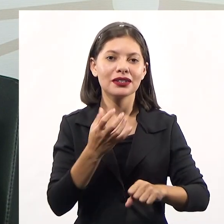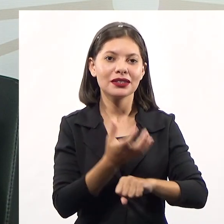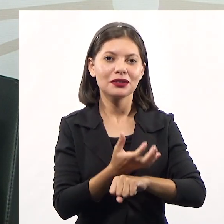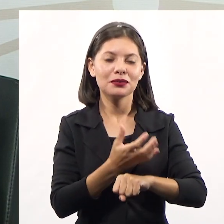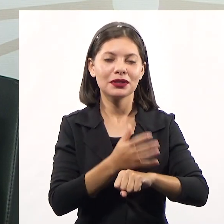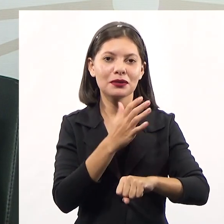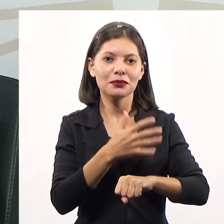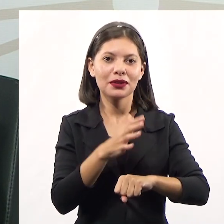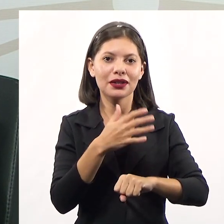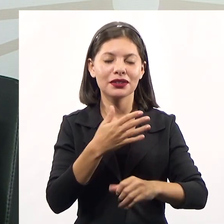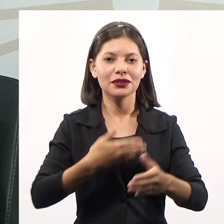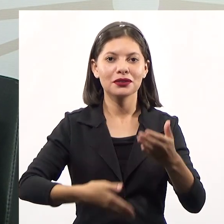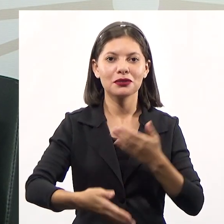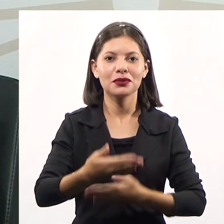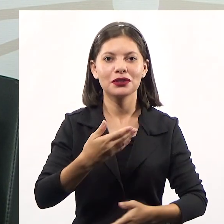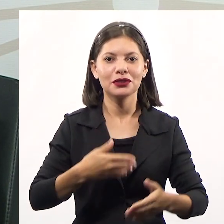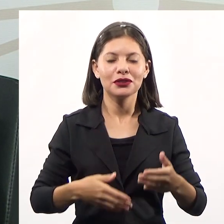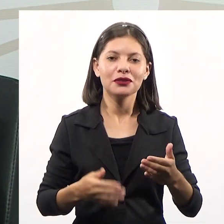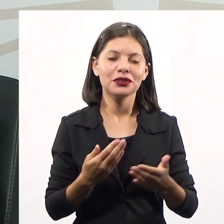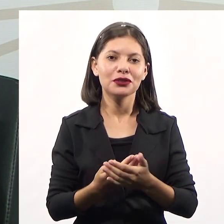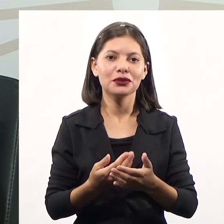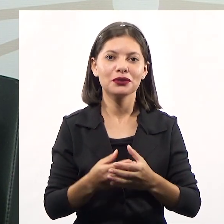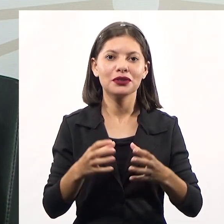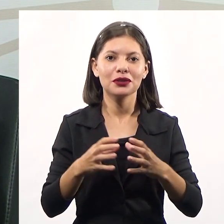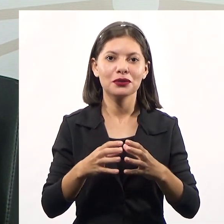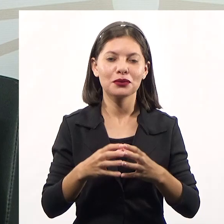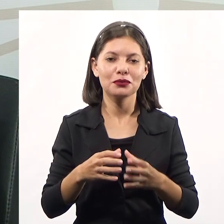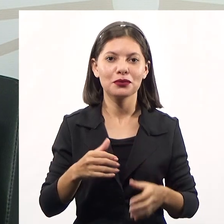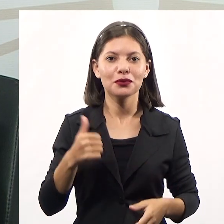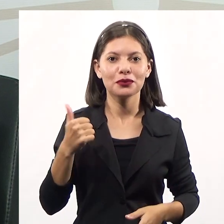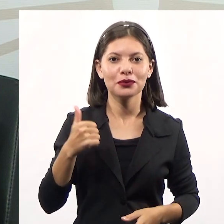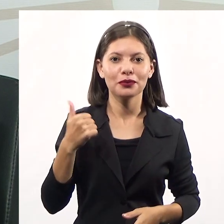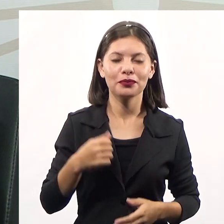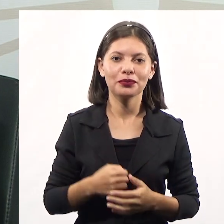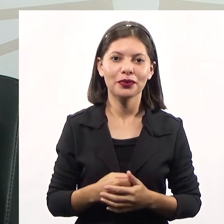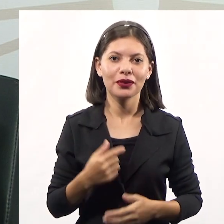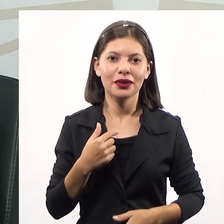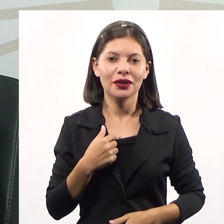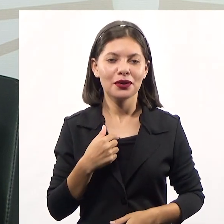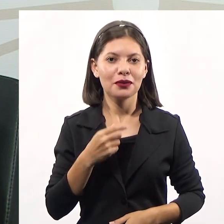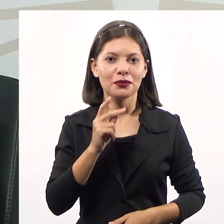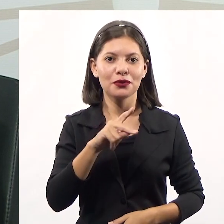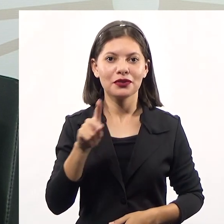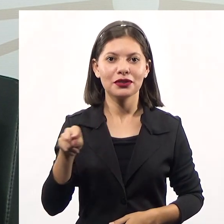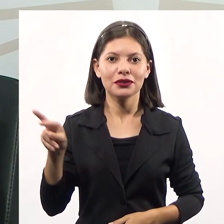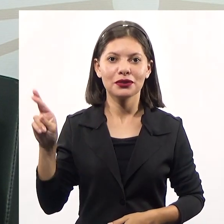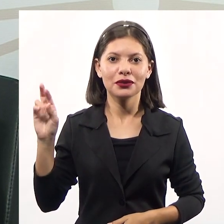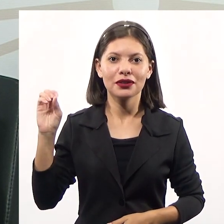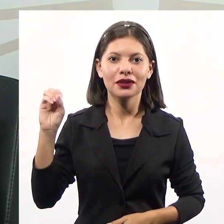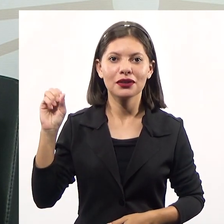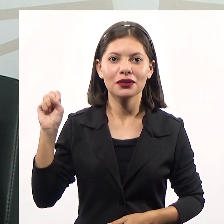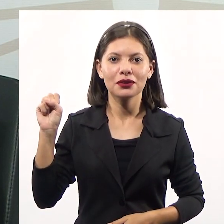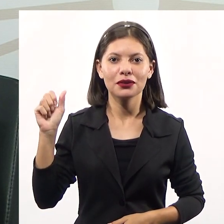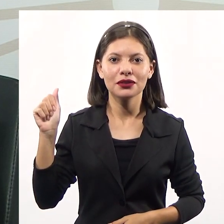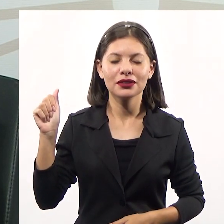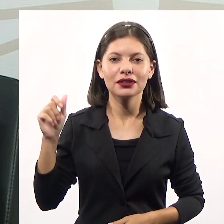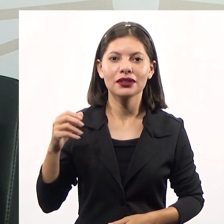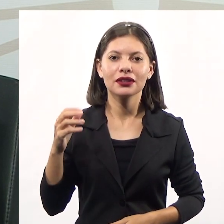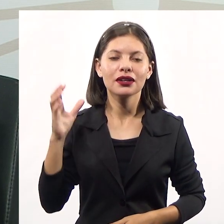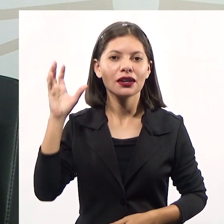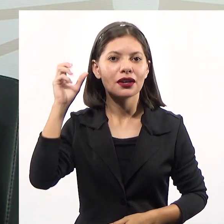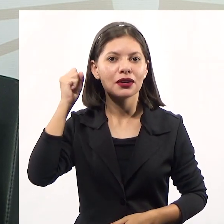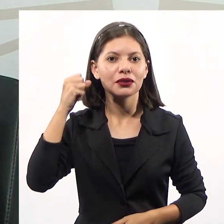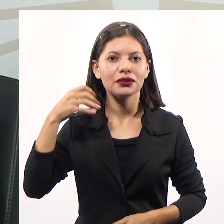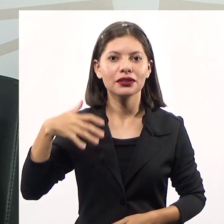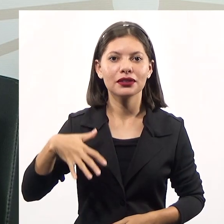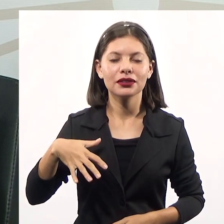Práticas Colaborativas de Estudos em Grupo 1. Você sabe, eu sou a professora Rosa Martins e vou fazer minha